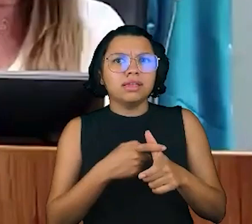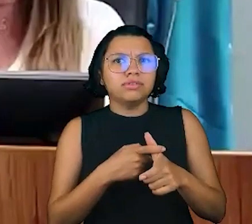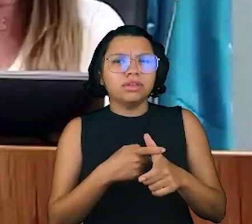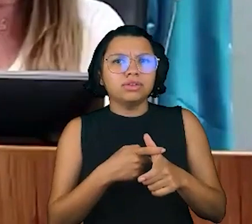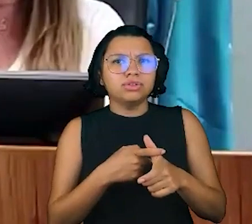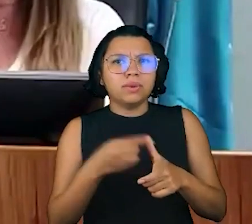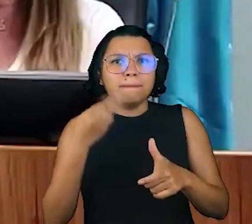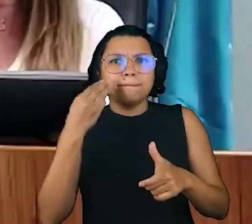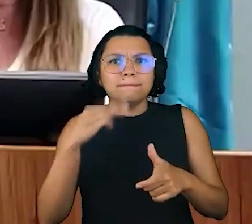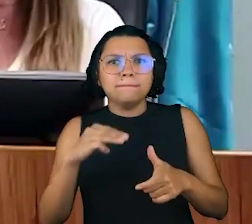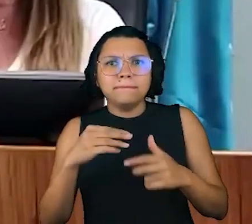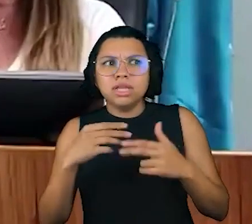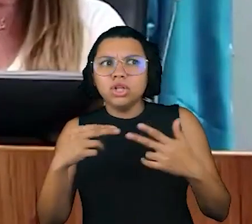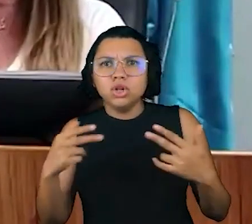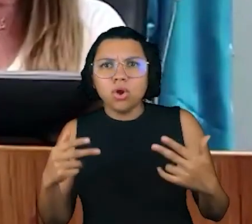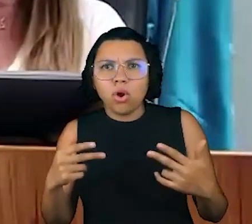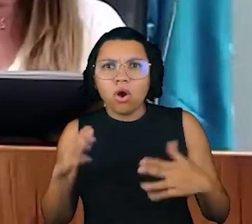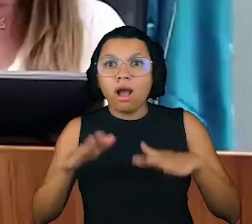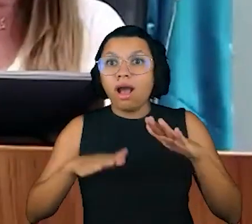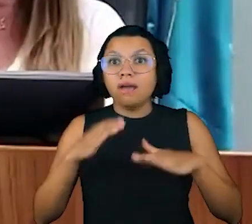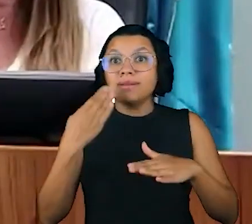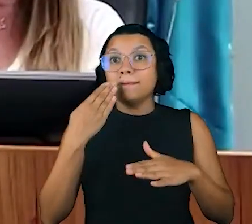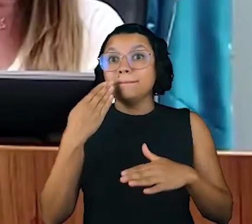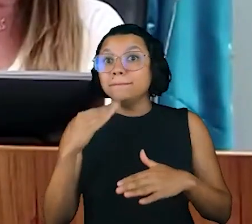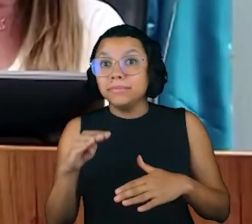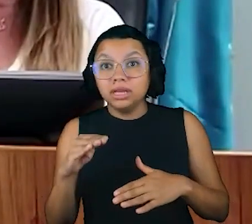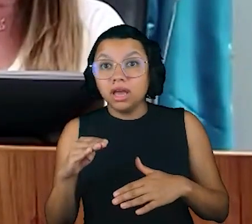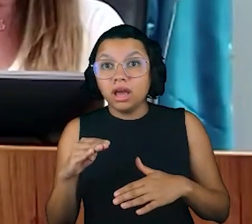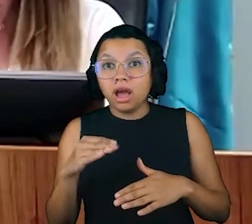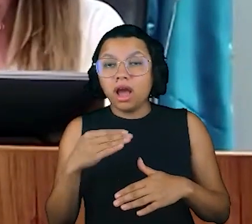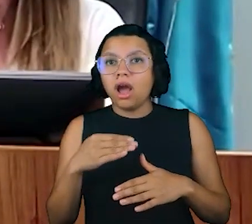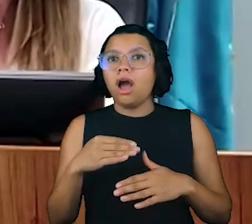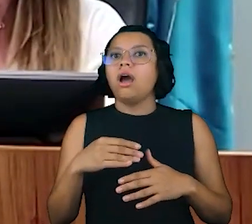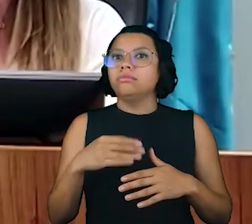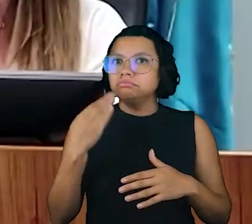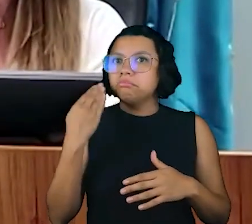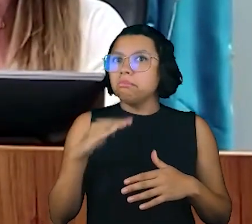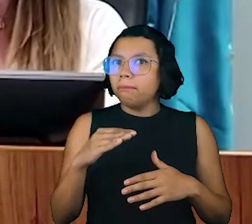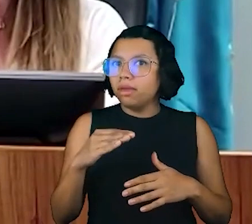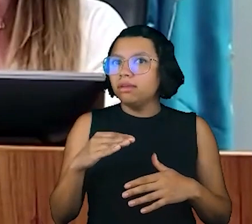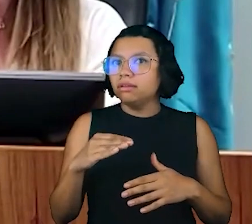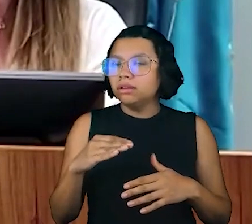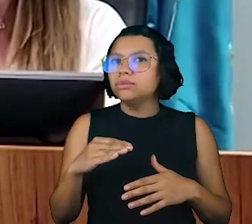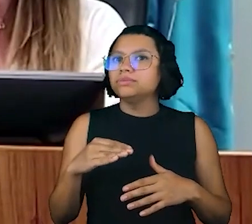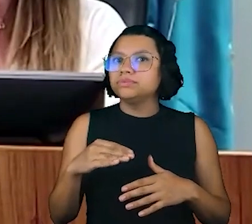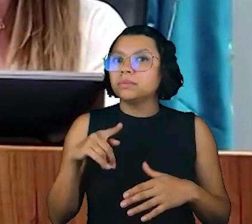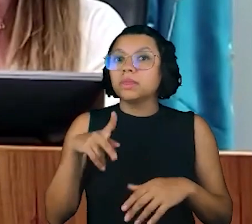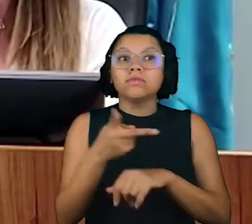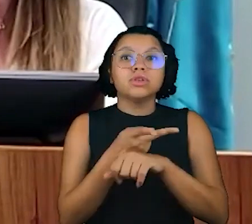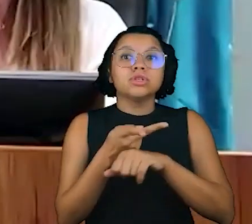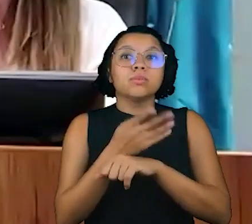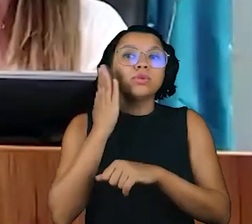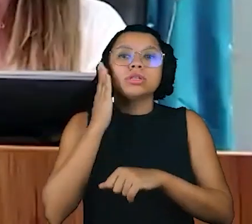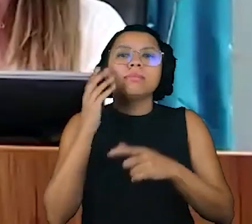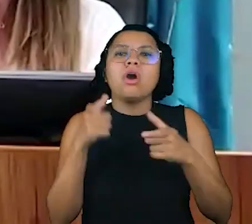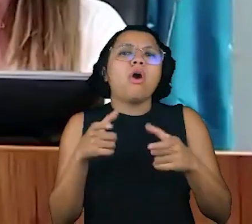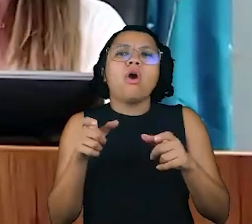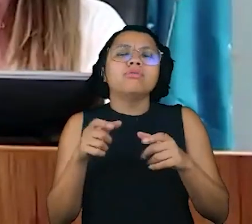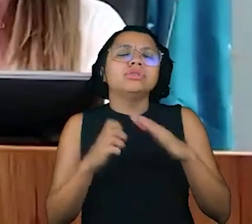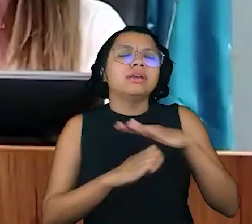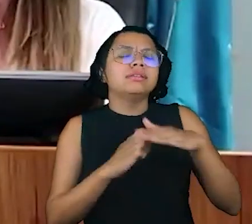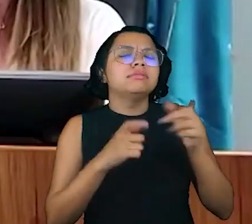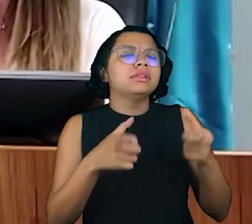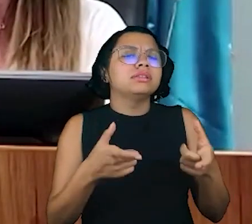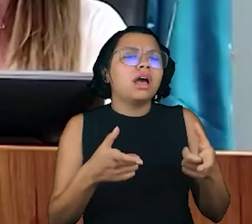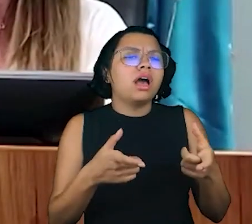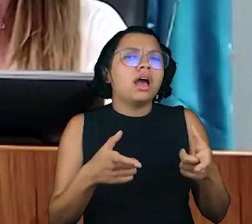às vezes deve bilhão, coisa na casa de bilhão. Você busca saber onde que essa empresa está e ela está